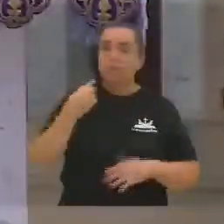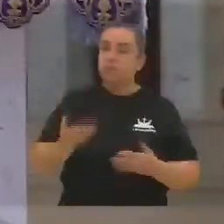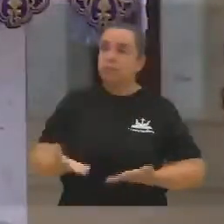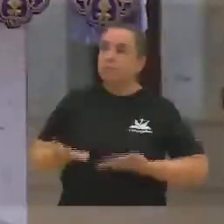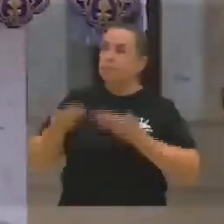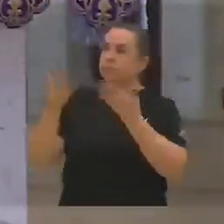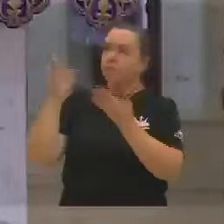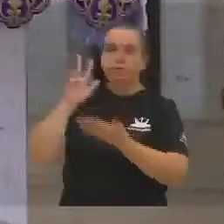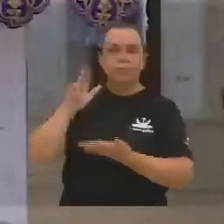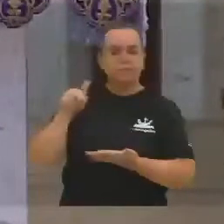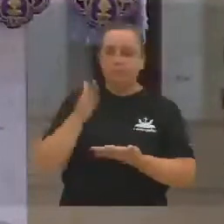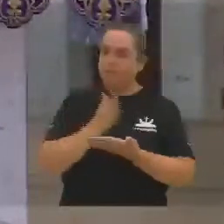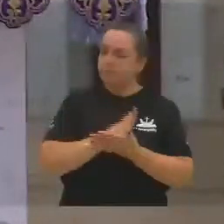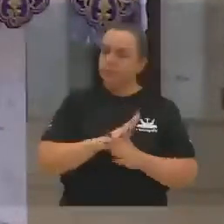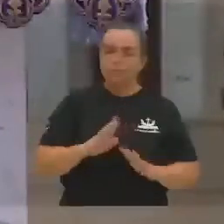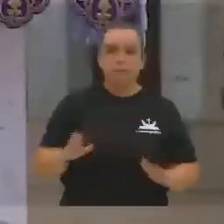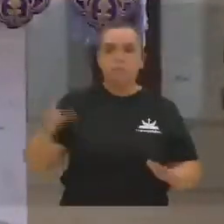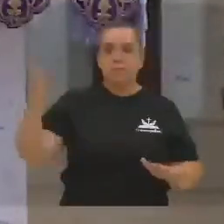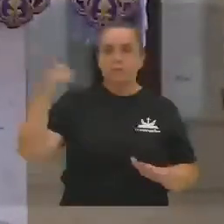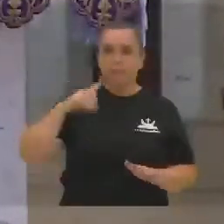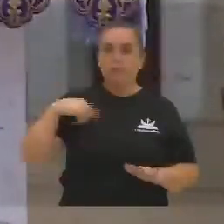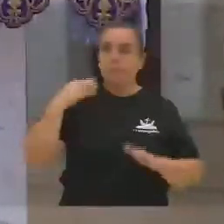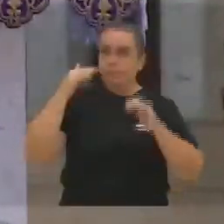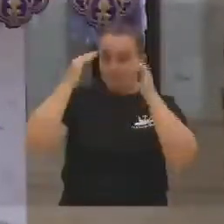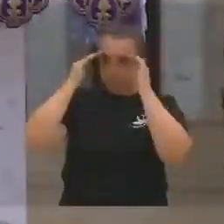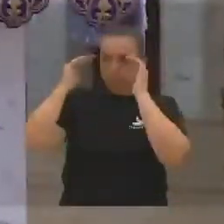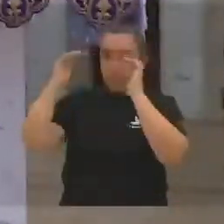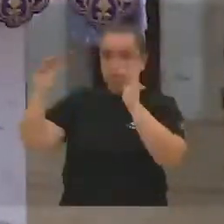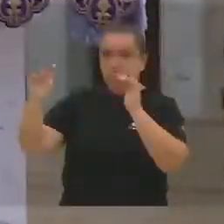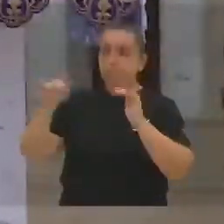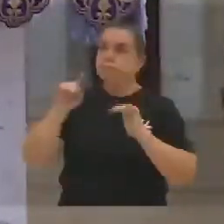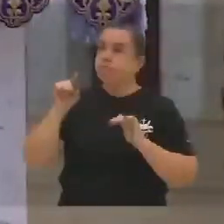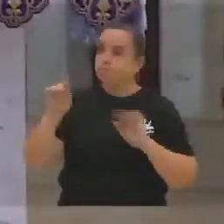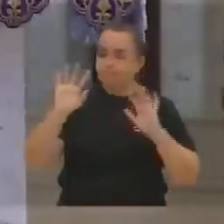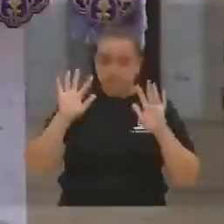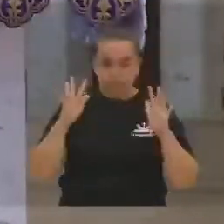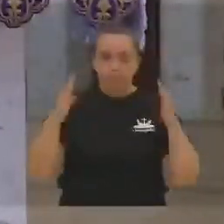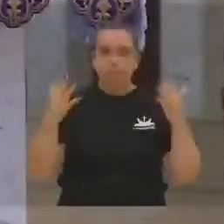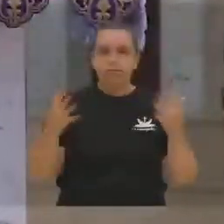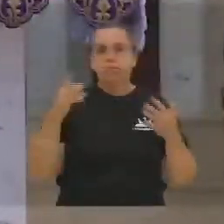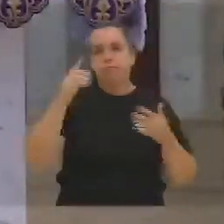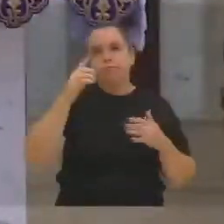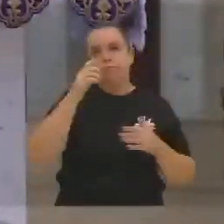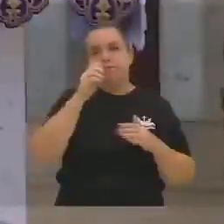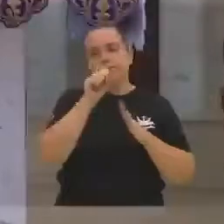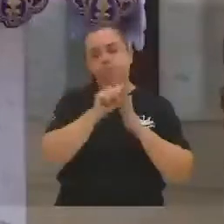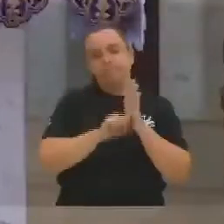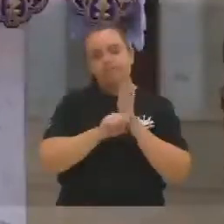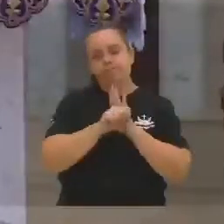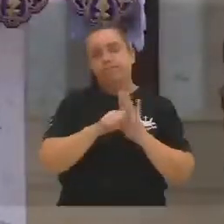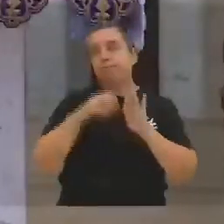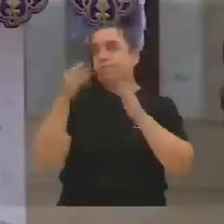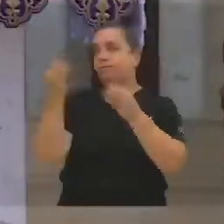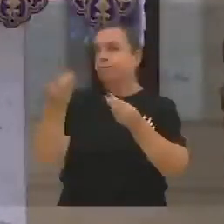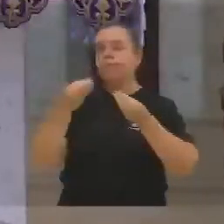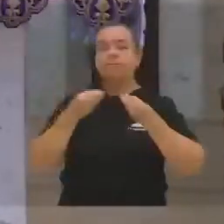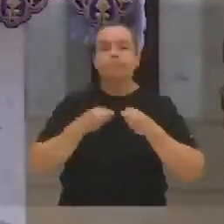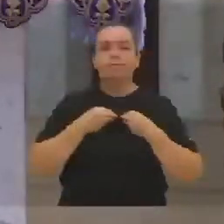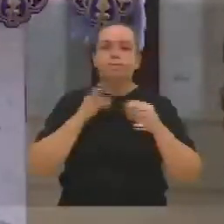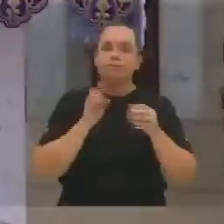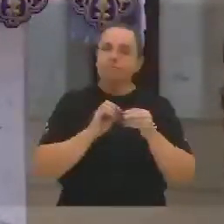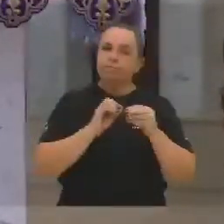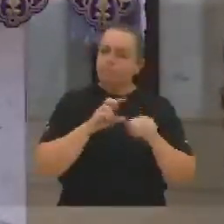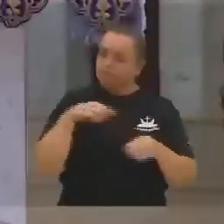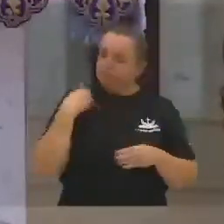sem cessar estes dons da nossa devoção, para que ao celebrarmos o sacramento que nos destes, se realizem